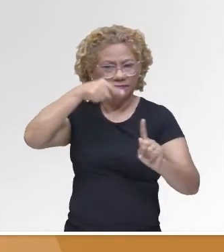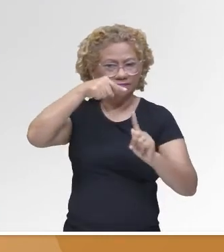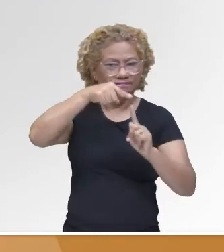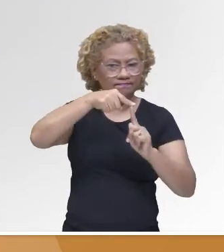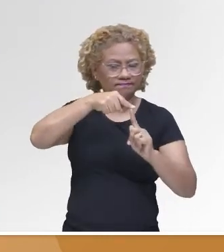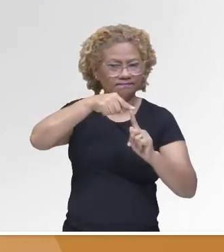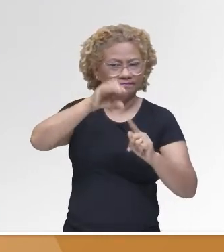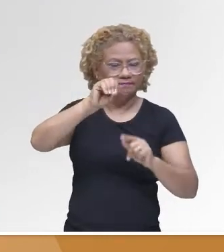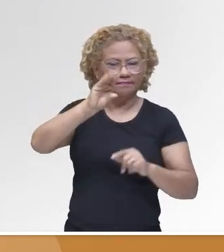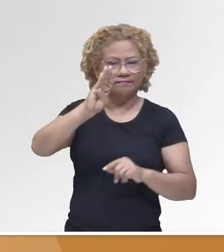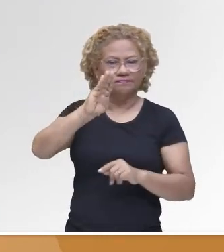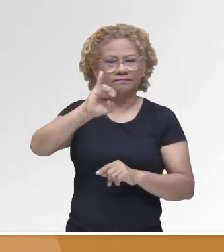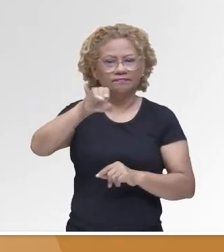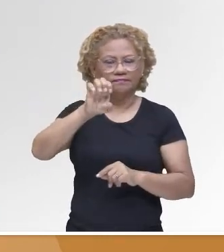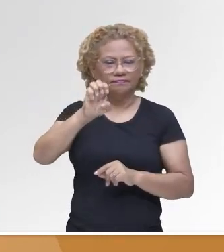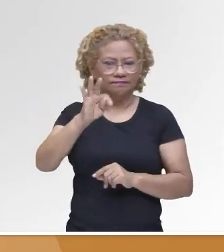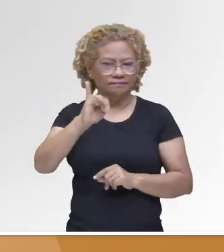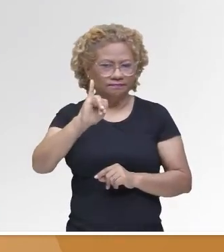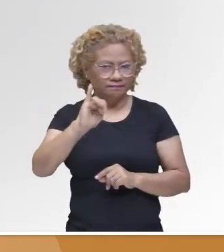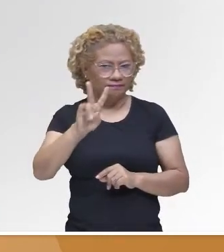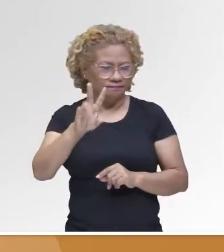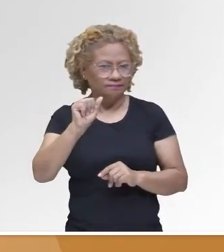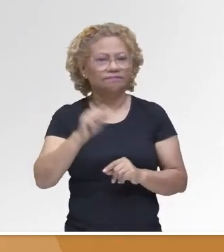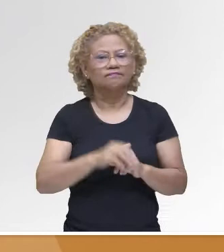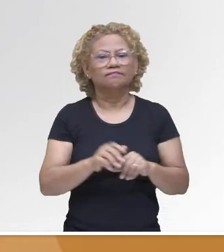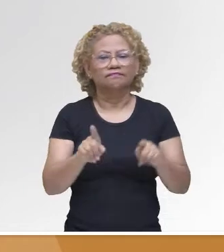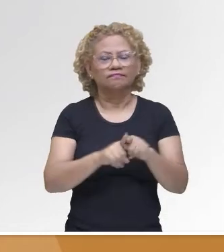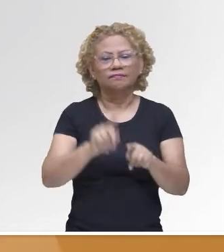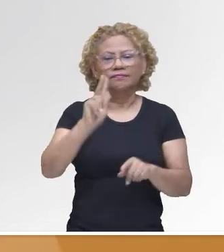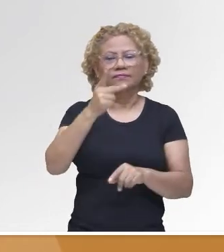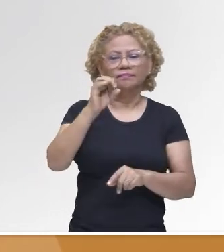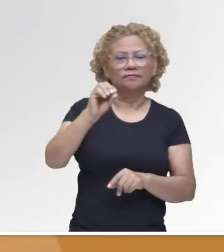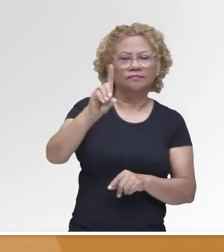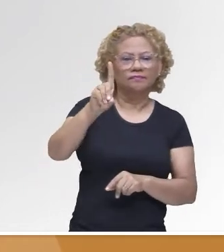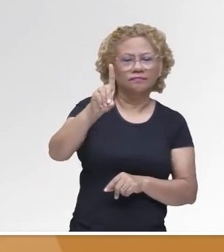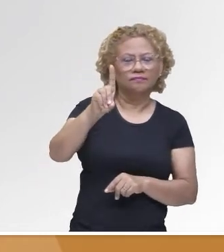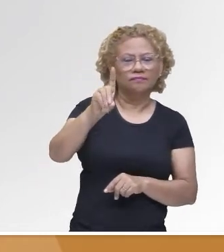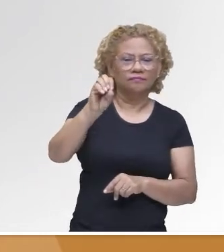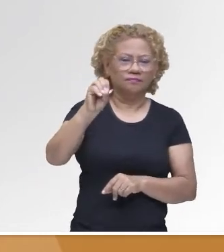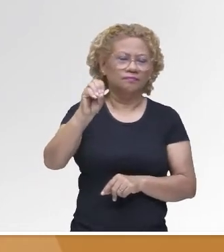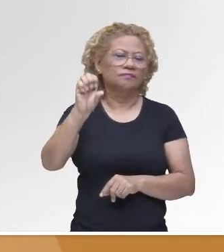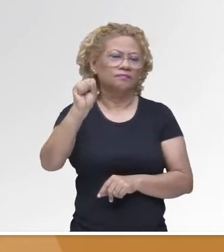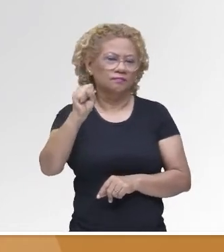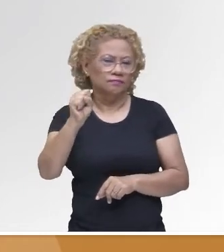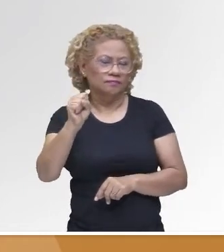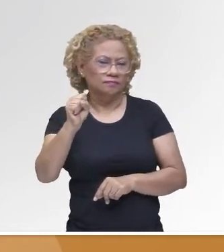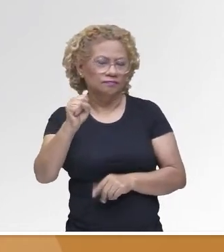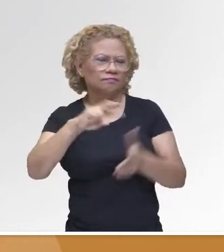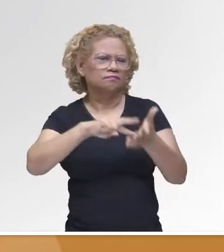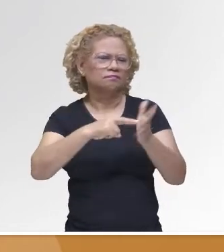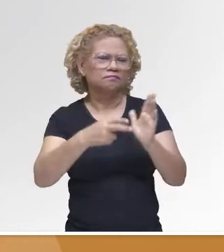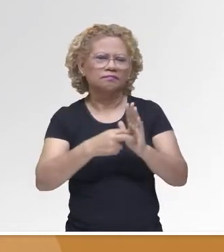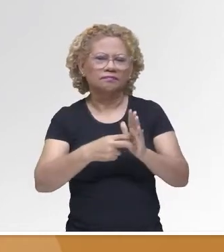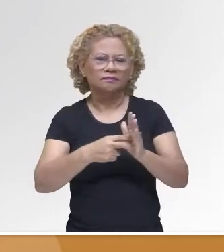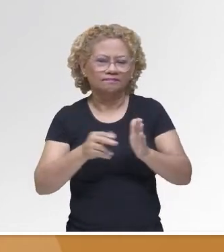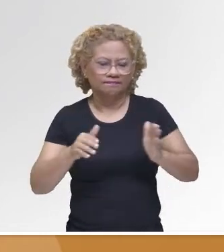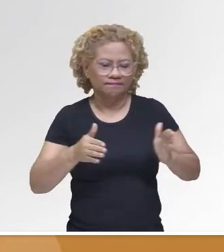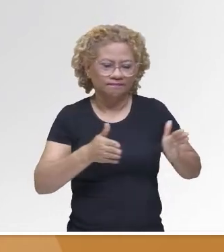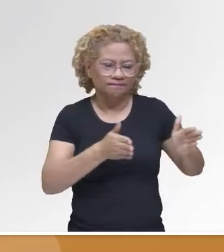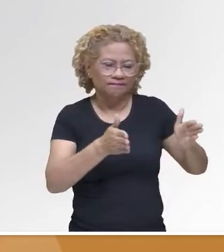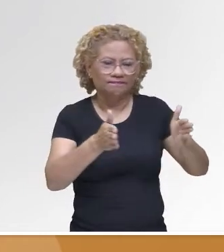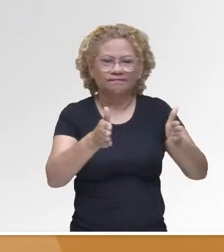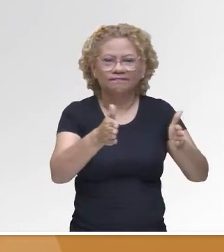falei, rota, percurso. Então é qual o caminho, qual a meta, qual a direção que eu quero seguir nesse